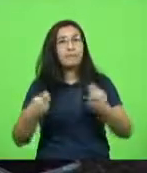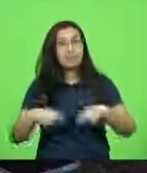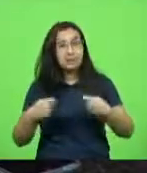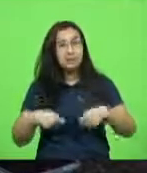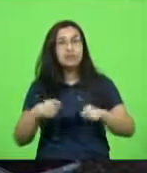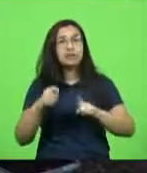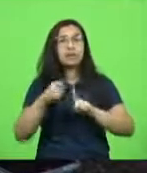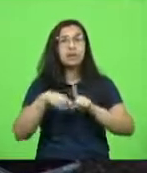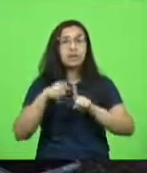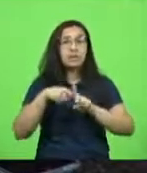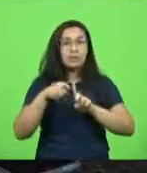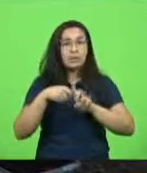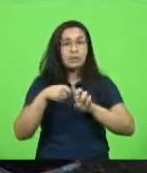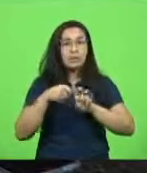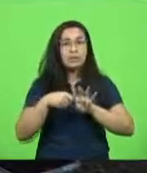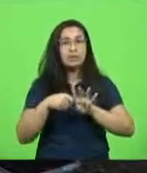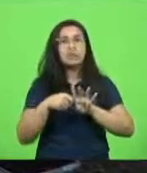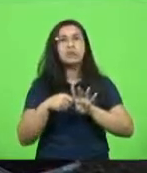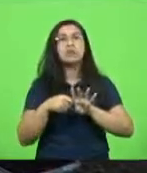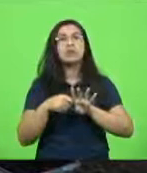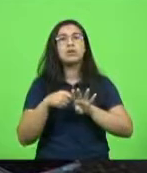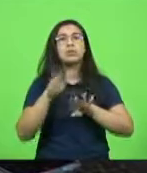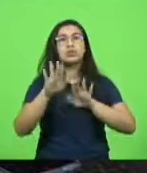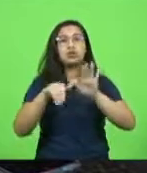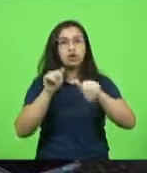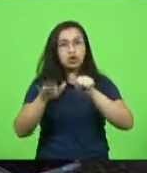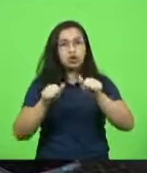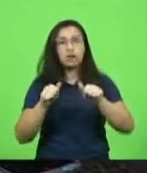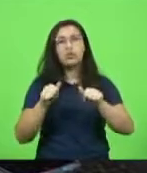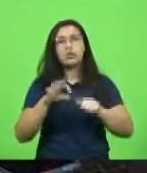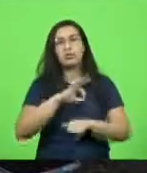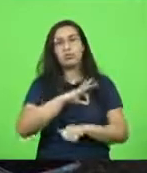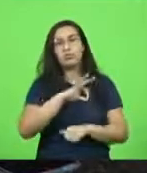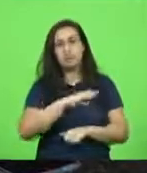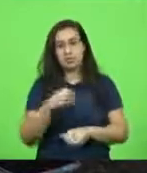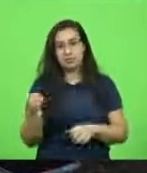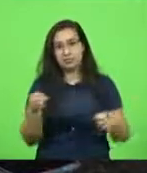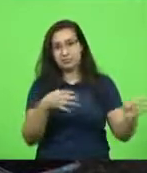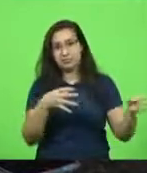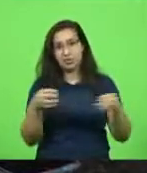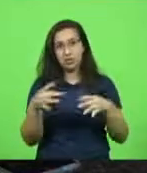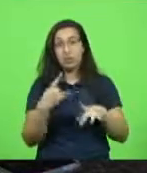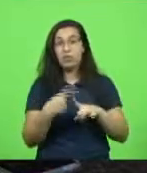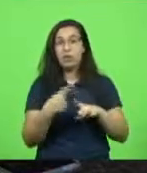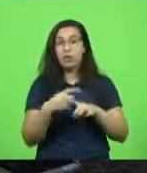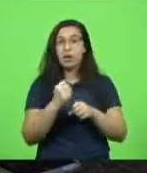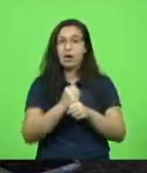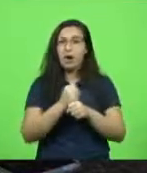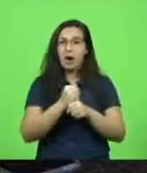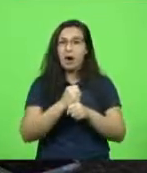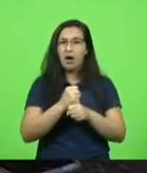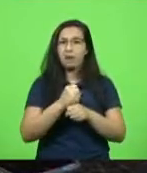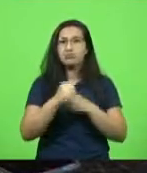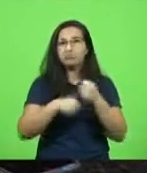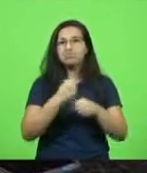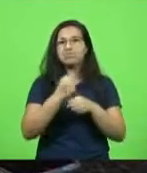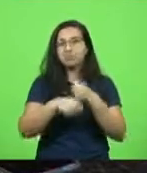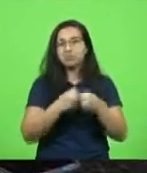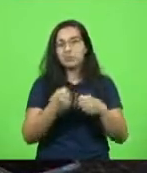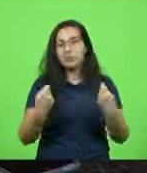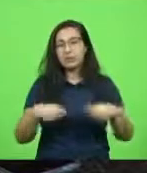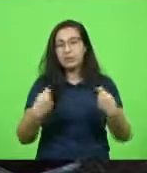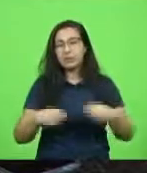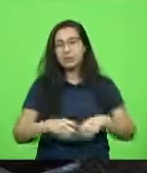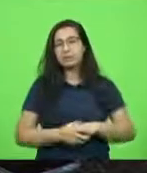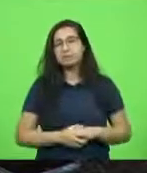haja a recomposição dos quadros né que a anualmente haja isso aí então a forma